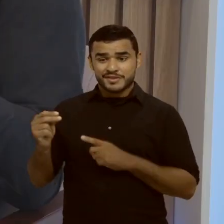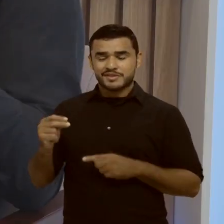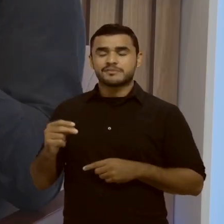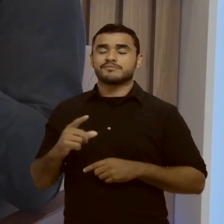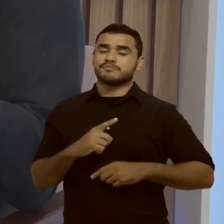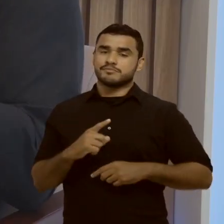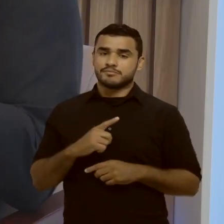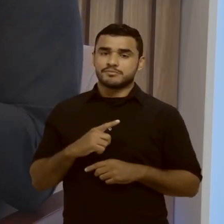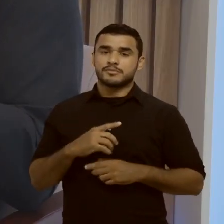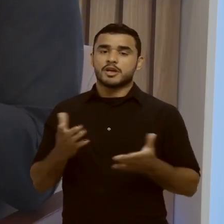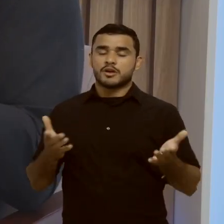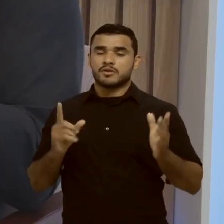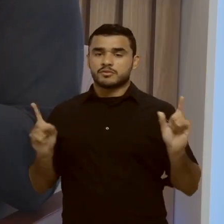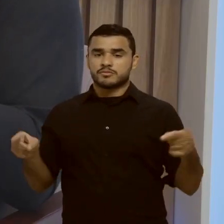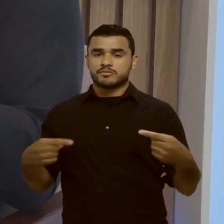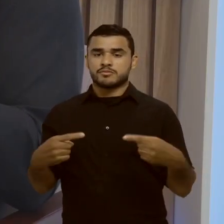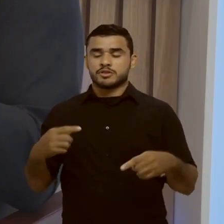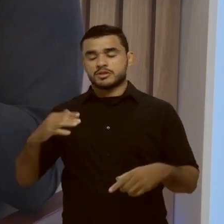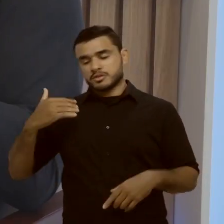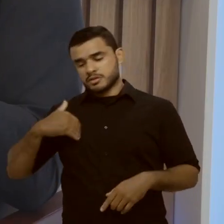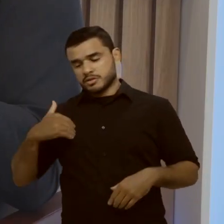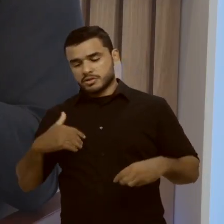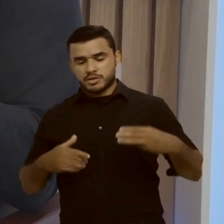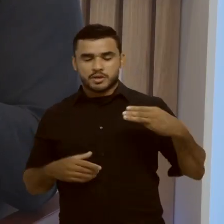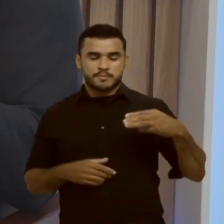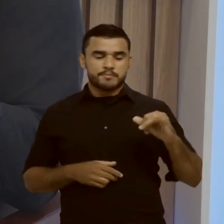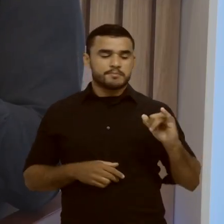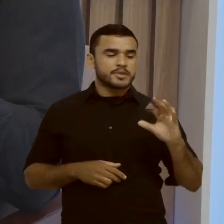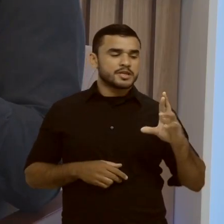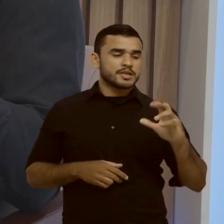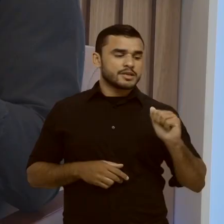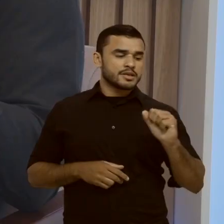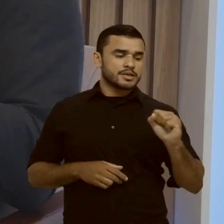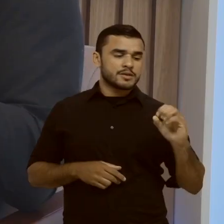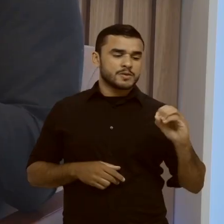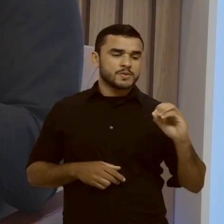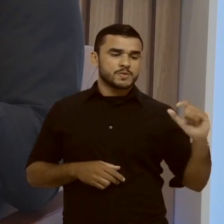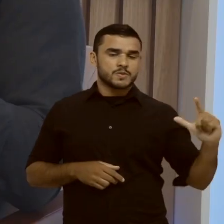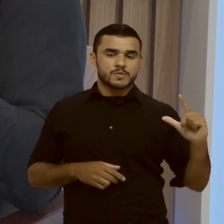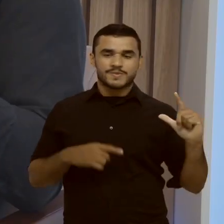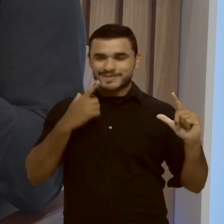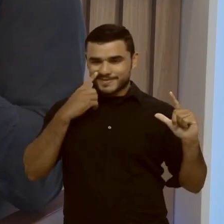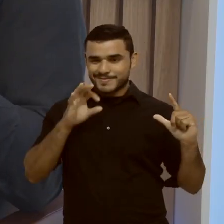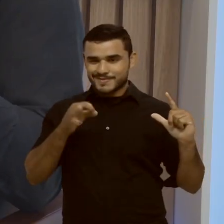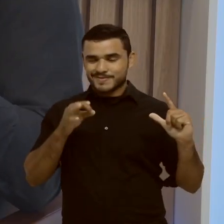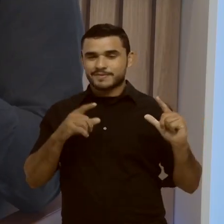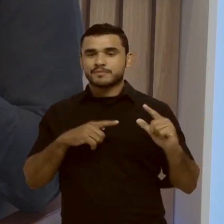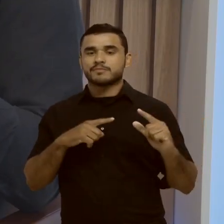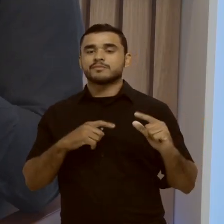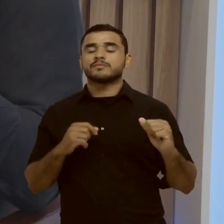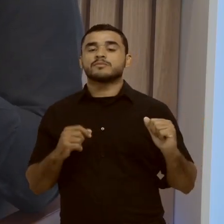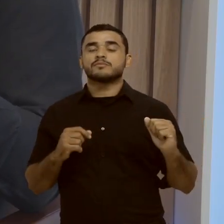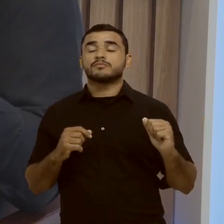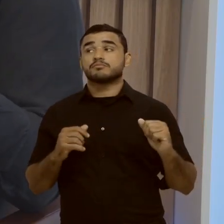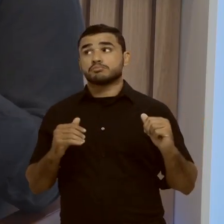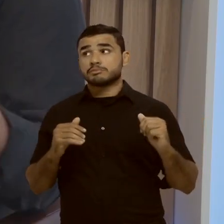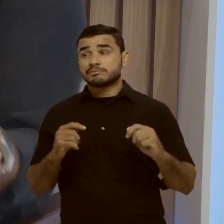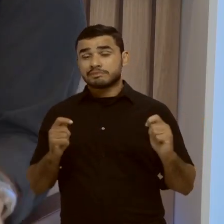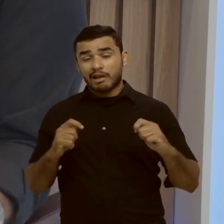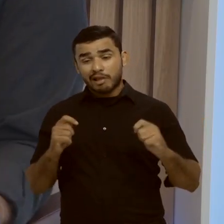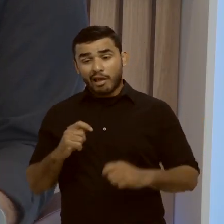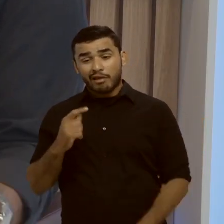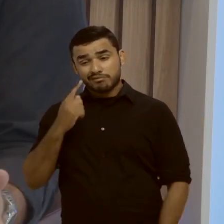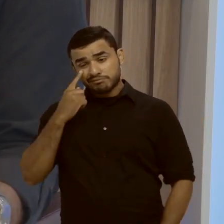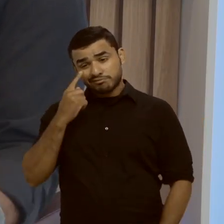Mirassol, e vai encarar o Ceará. A gente espera que, por ser uma equipe mais próxima, mais equilibrada em